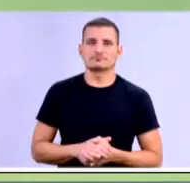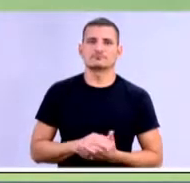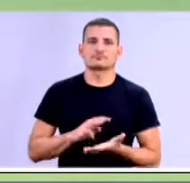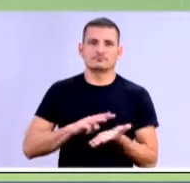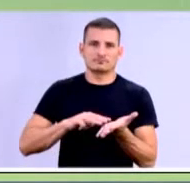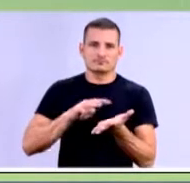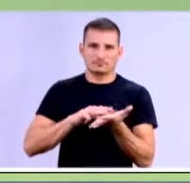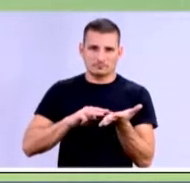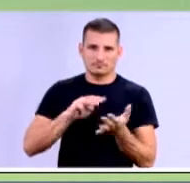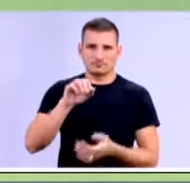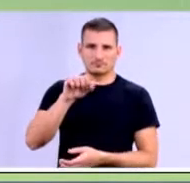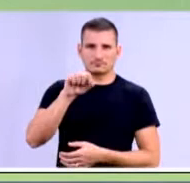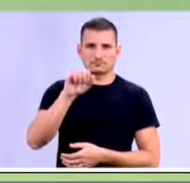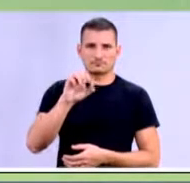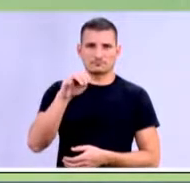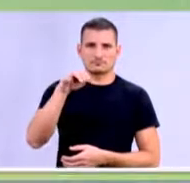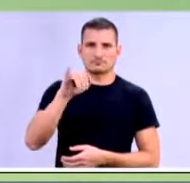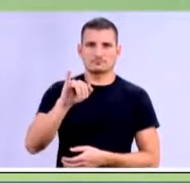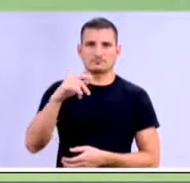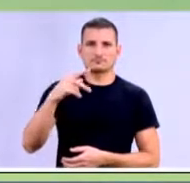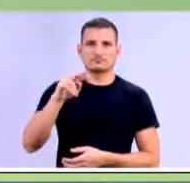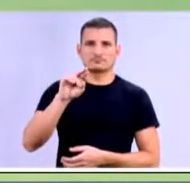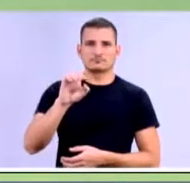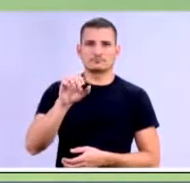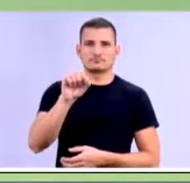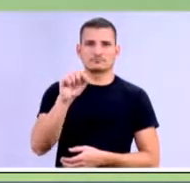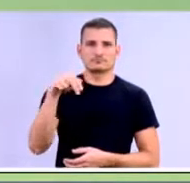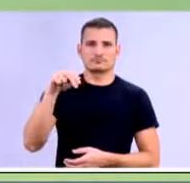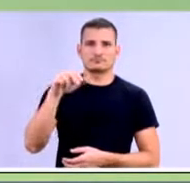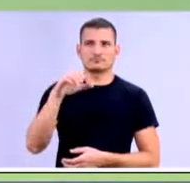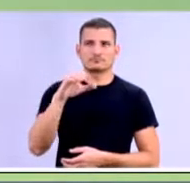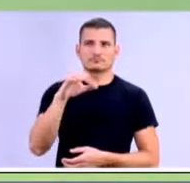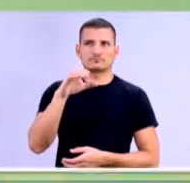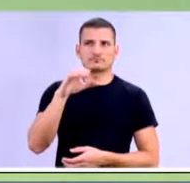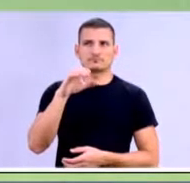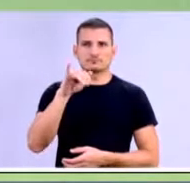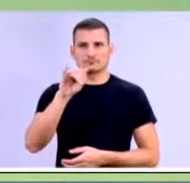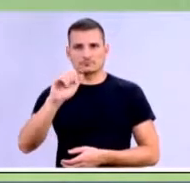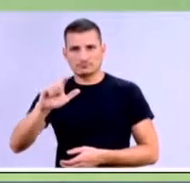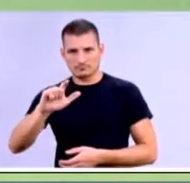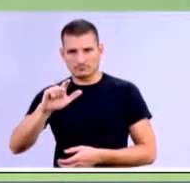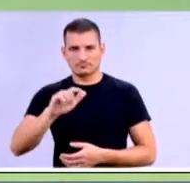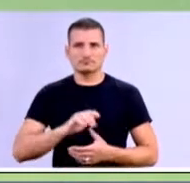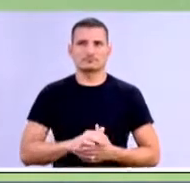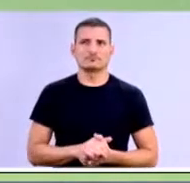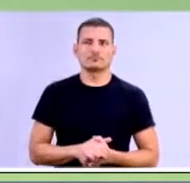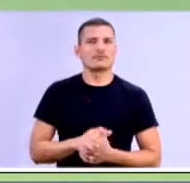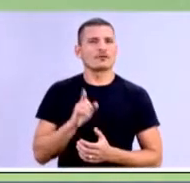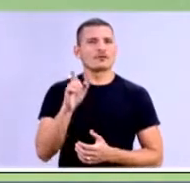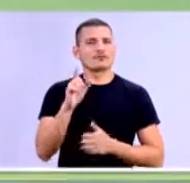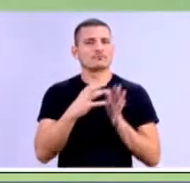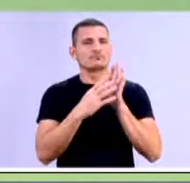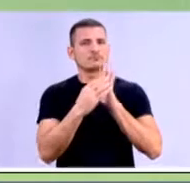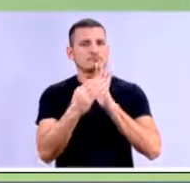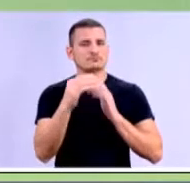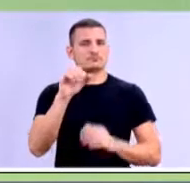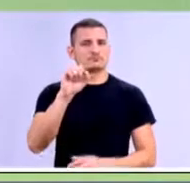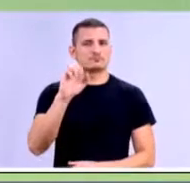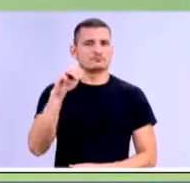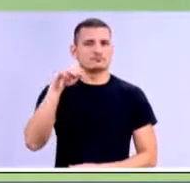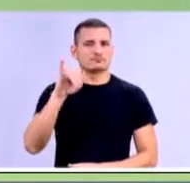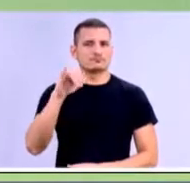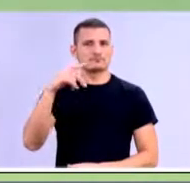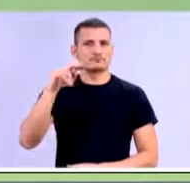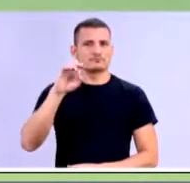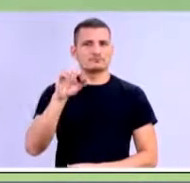semipresencial. Olha só a diferença. No modelo semipresencial, a mediação é